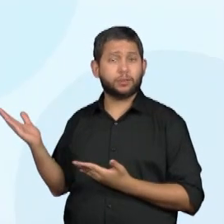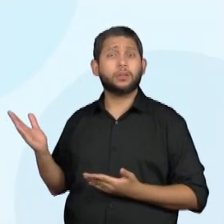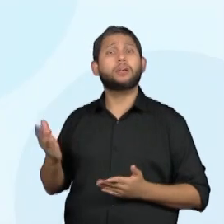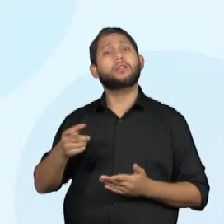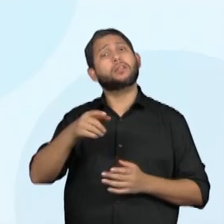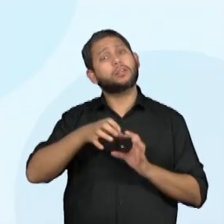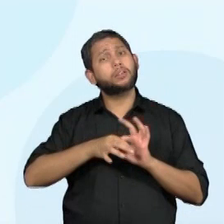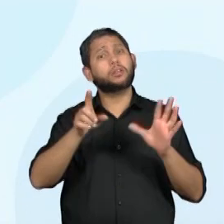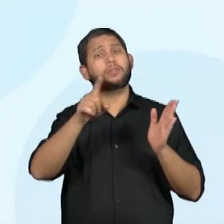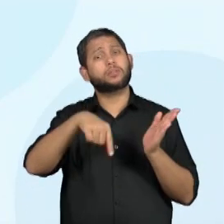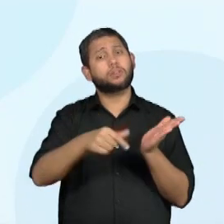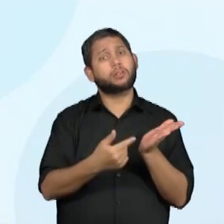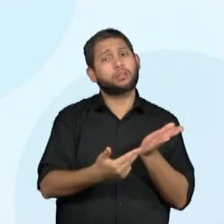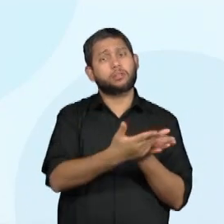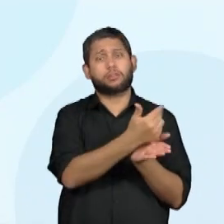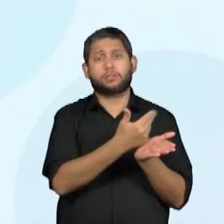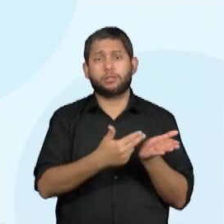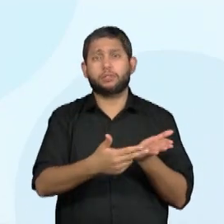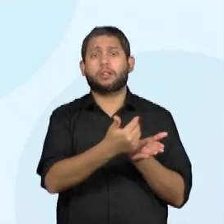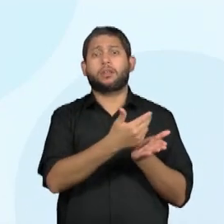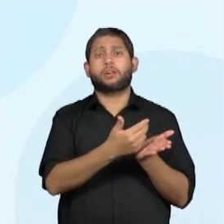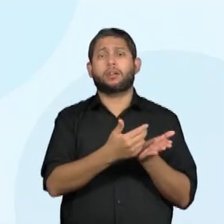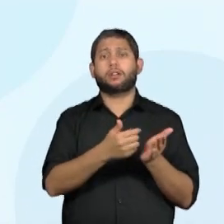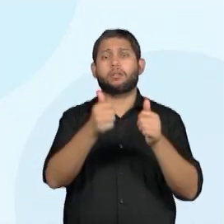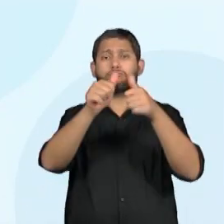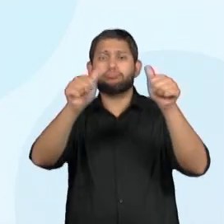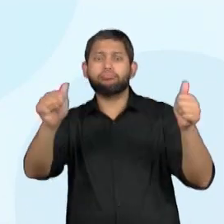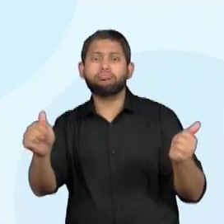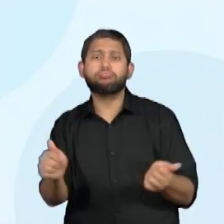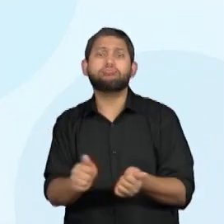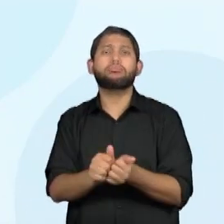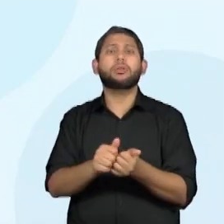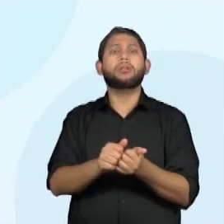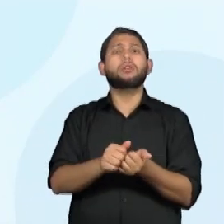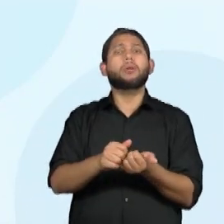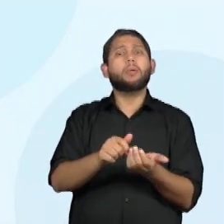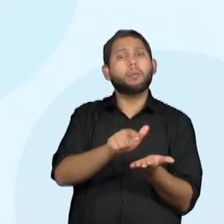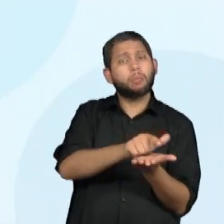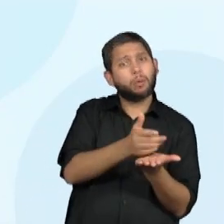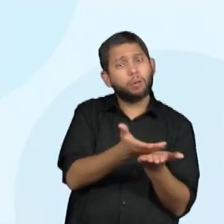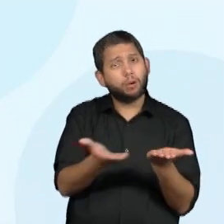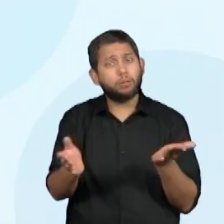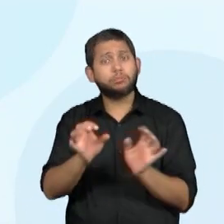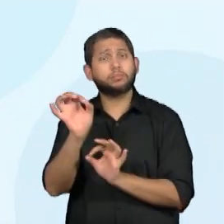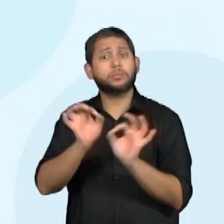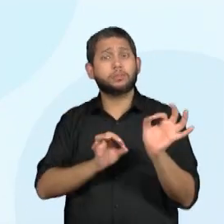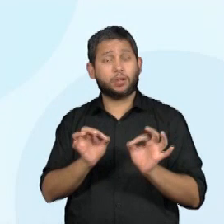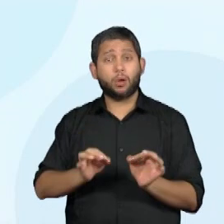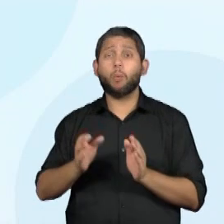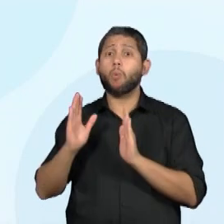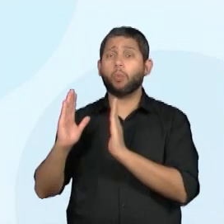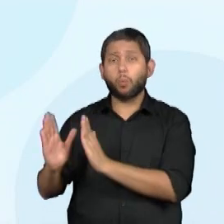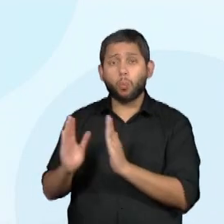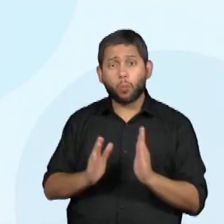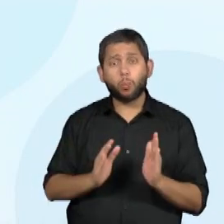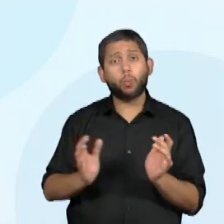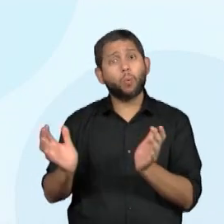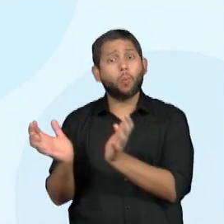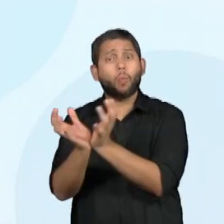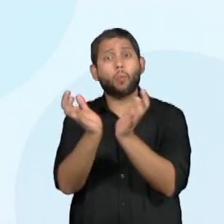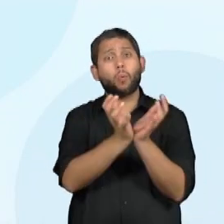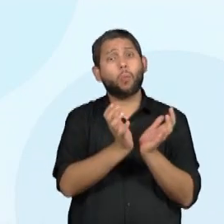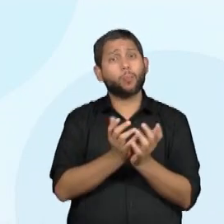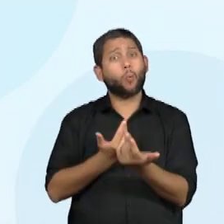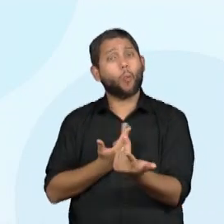desenhe aí no seu caderno algumas figuras geométricas planas e organize-as, agrupe-as a partir do que a